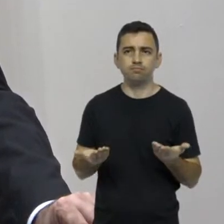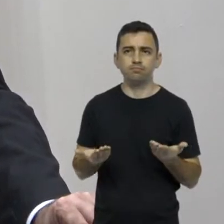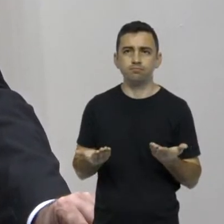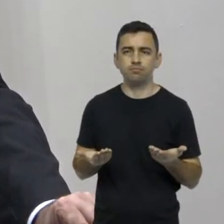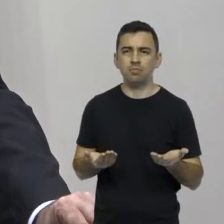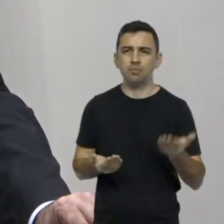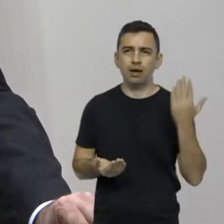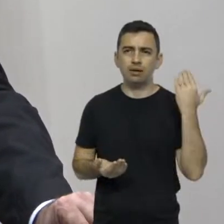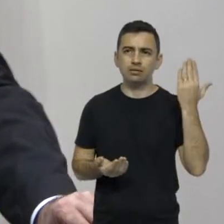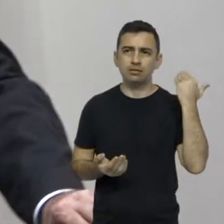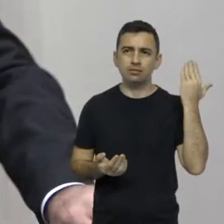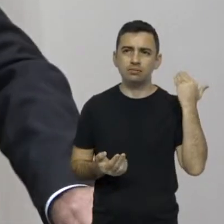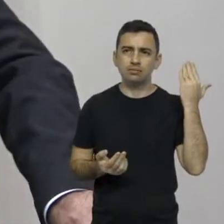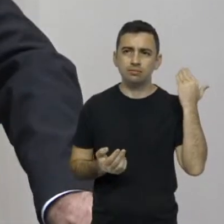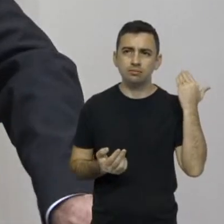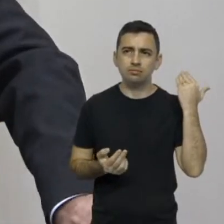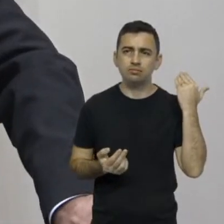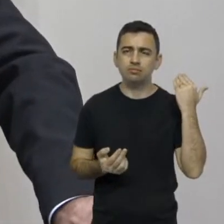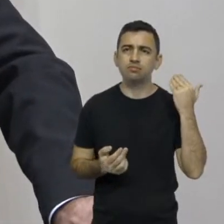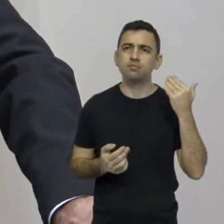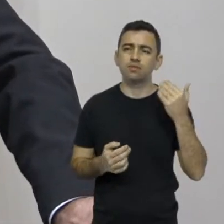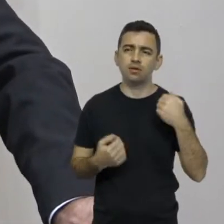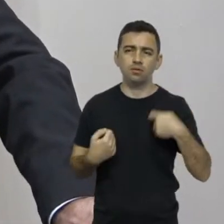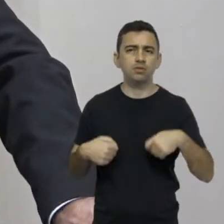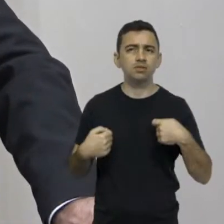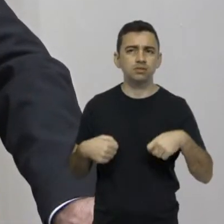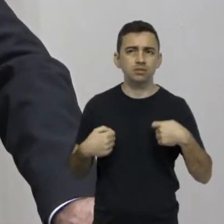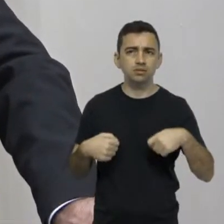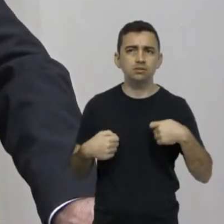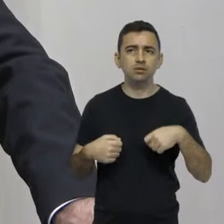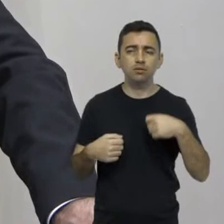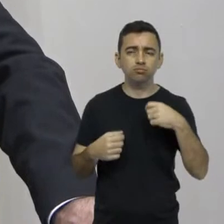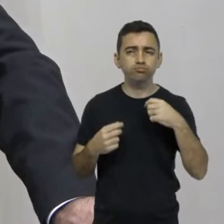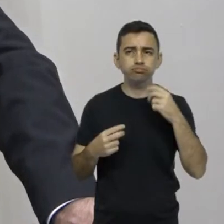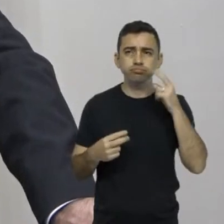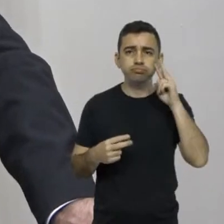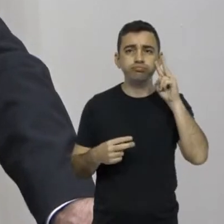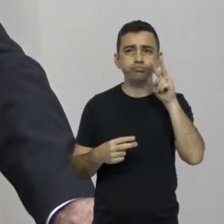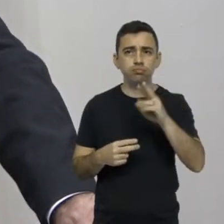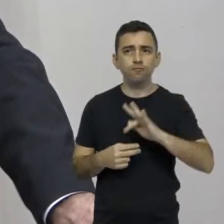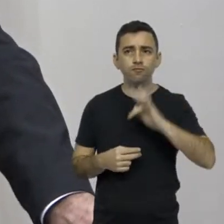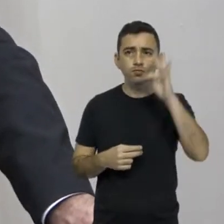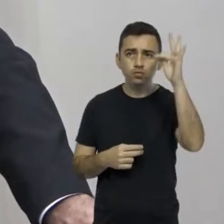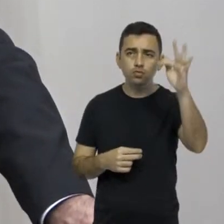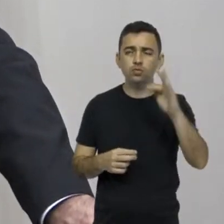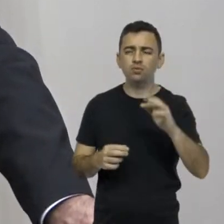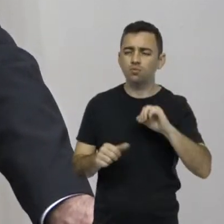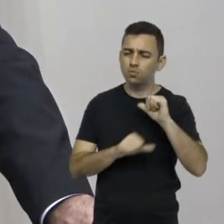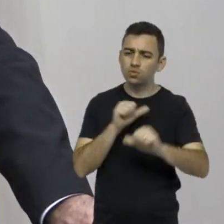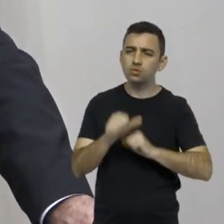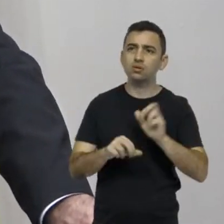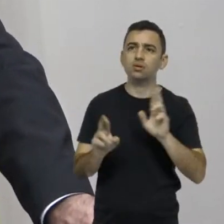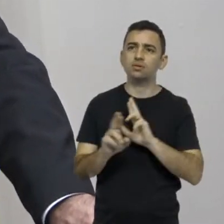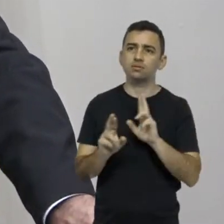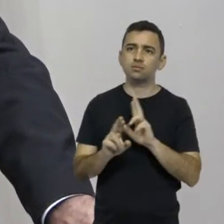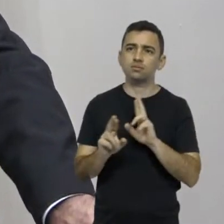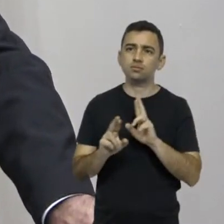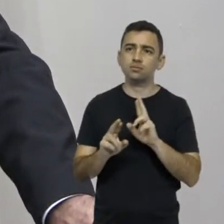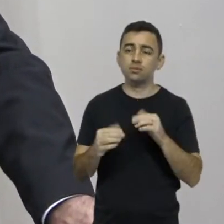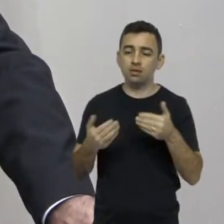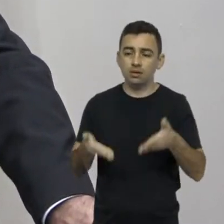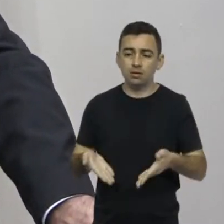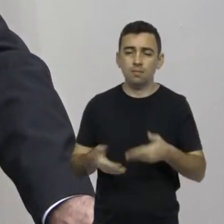e quero ter um alento olhando para frente, para que mude esta relação do